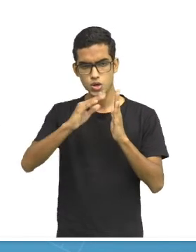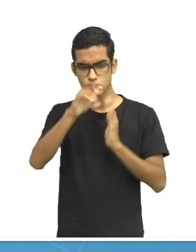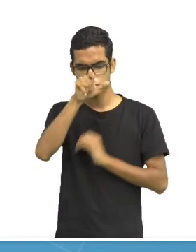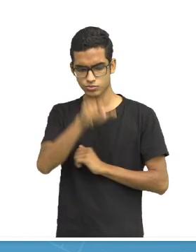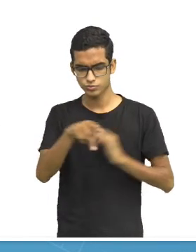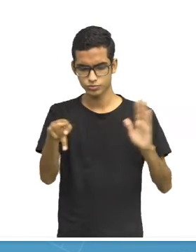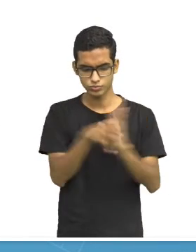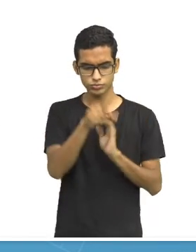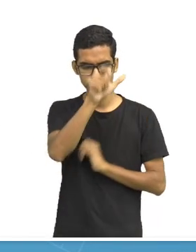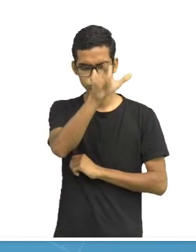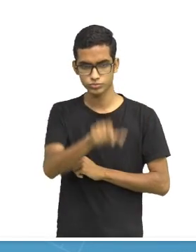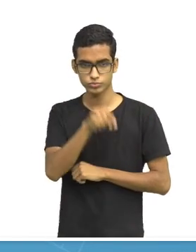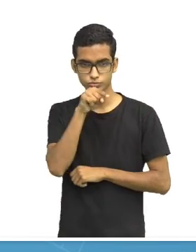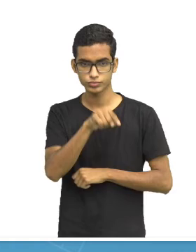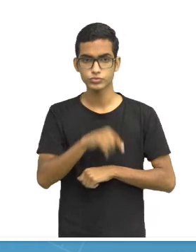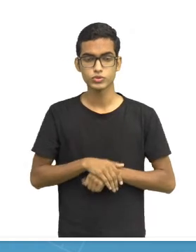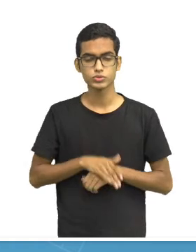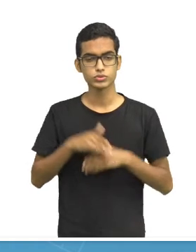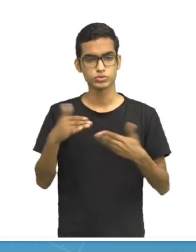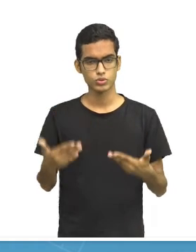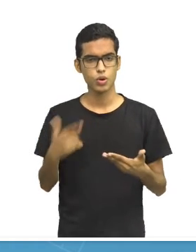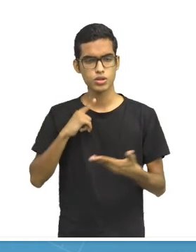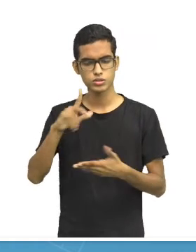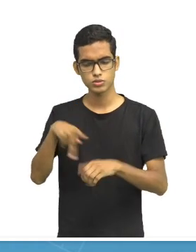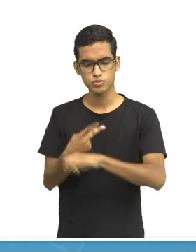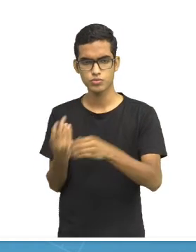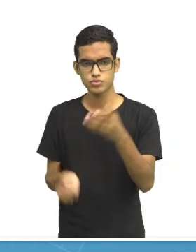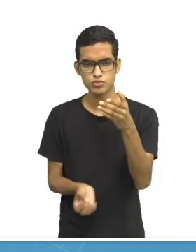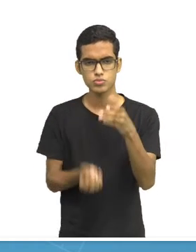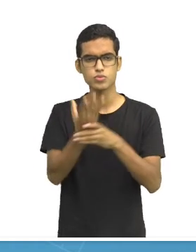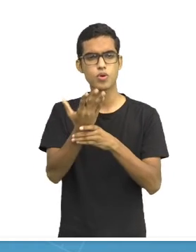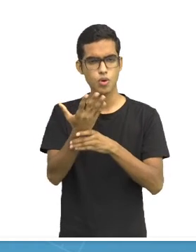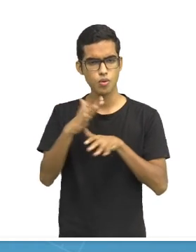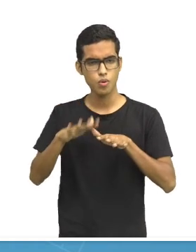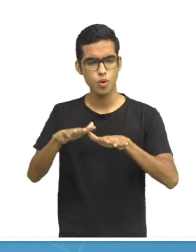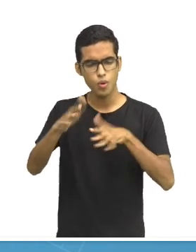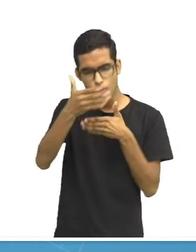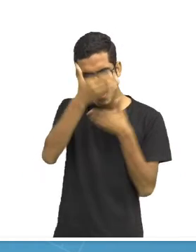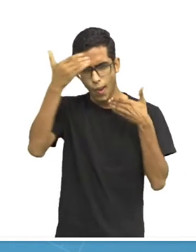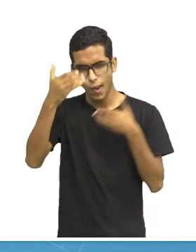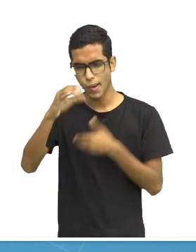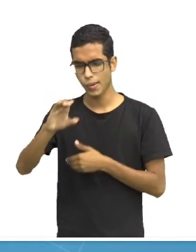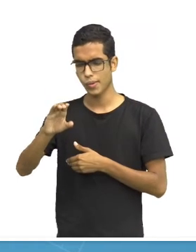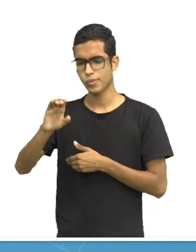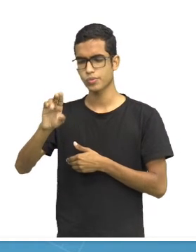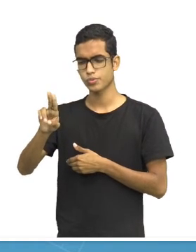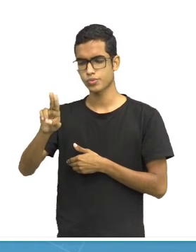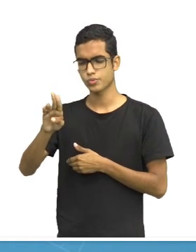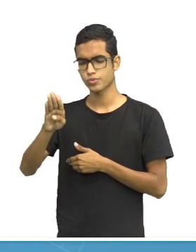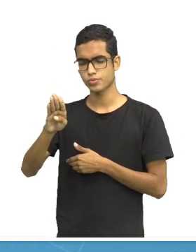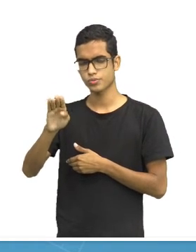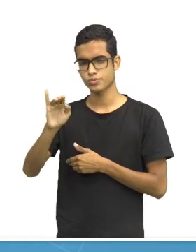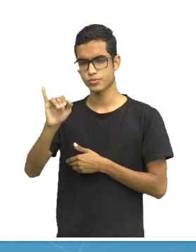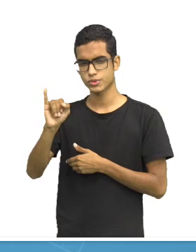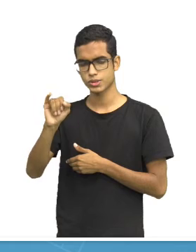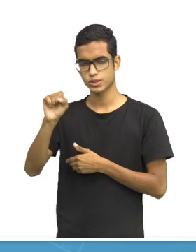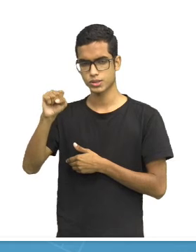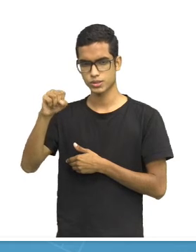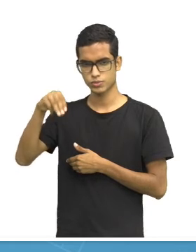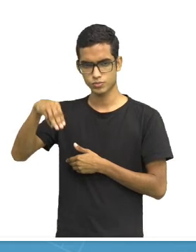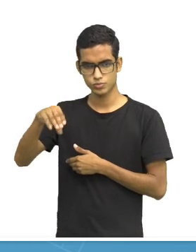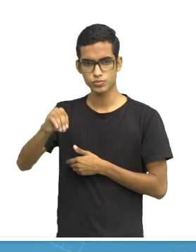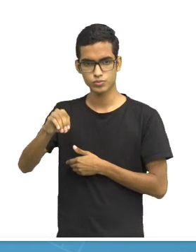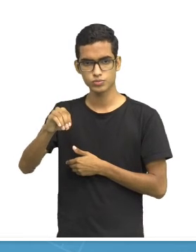que eles criaram esse movimento chamado movimento cubista. Então, esse